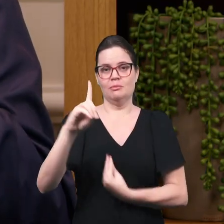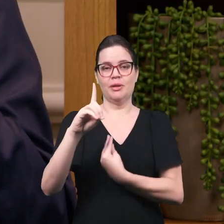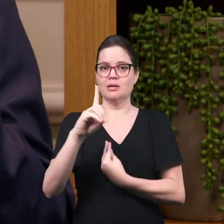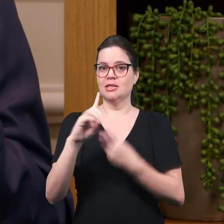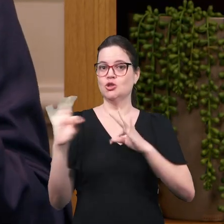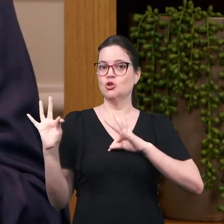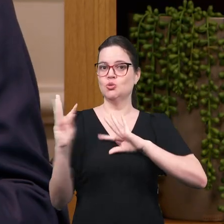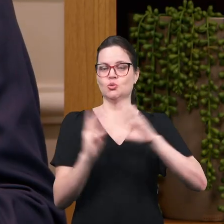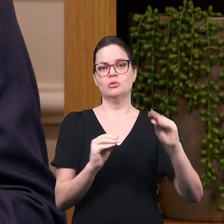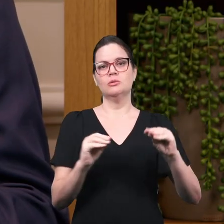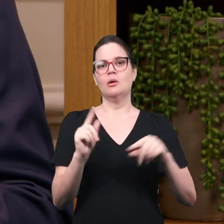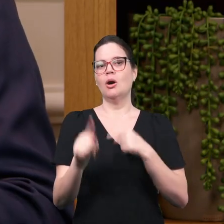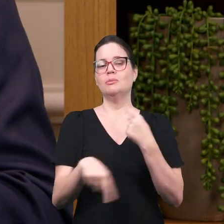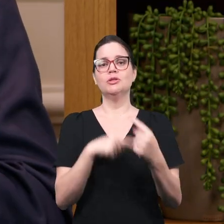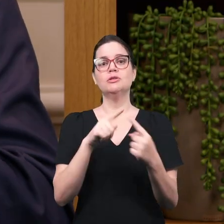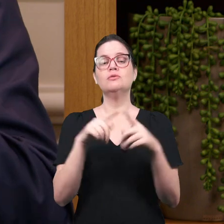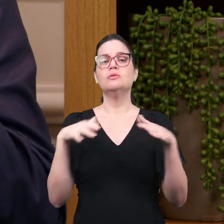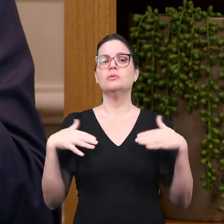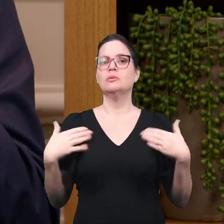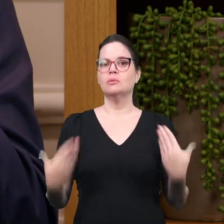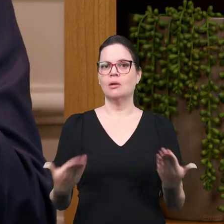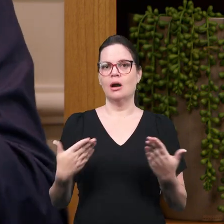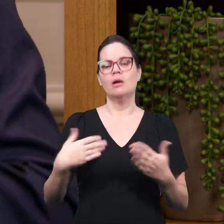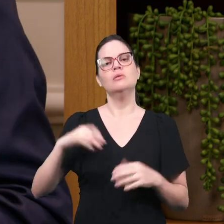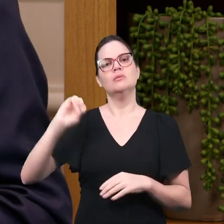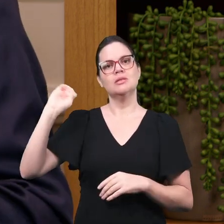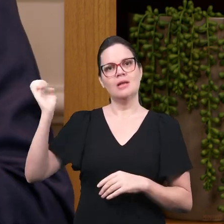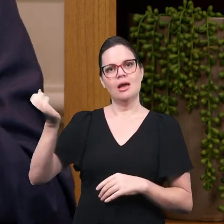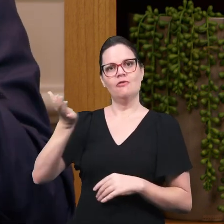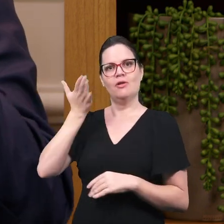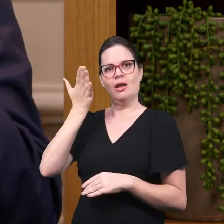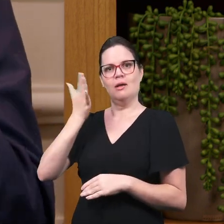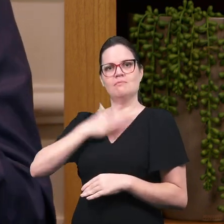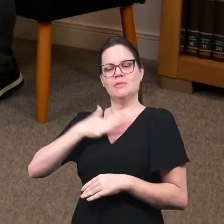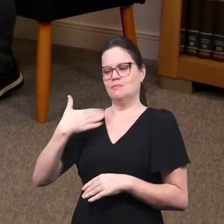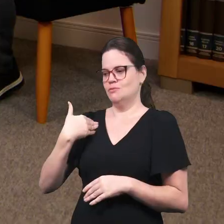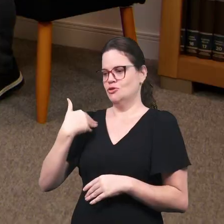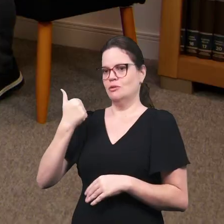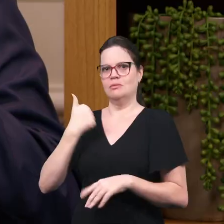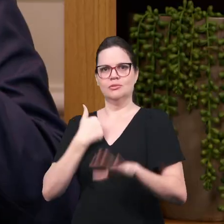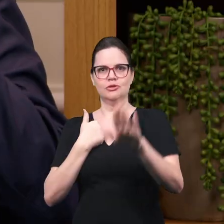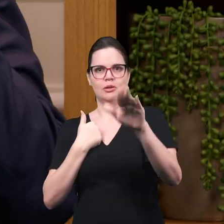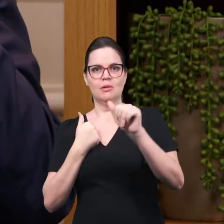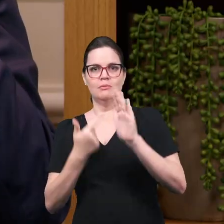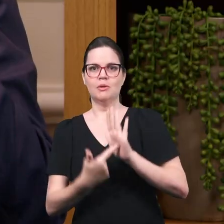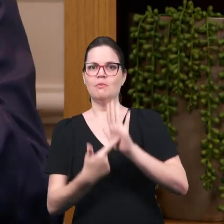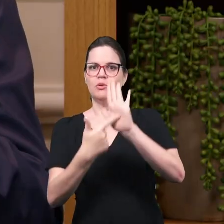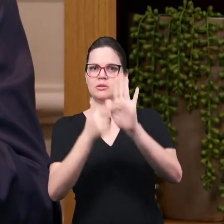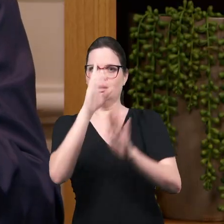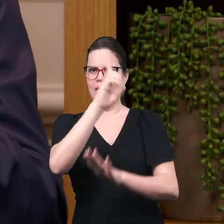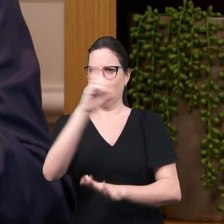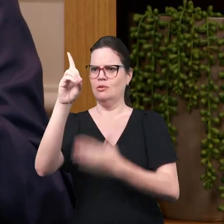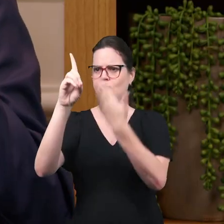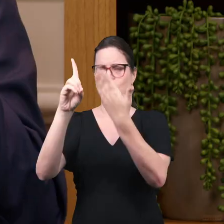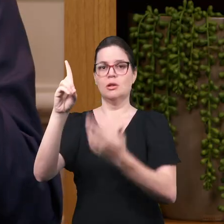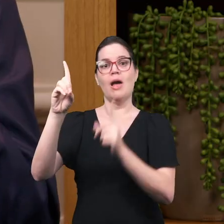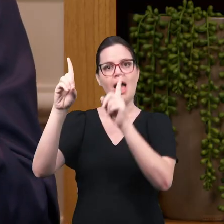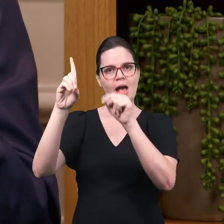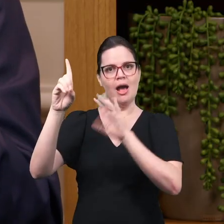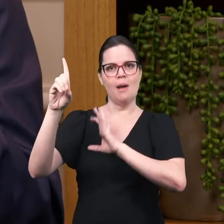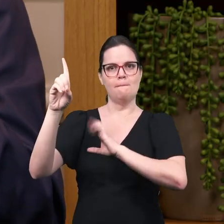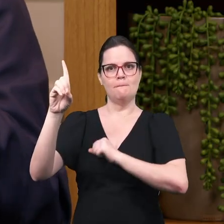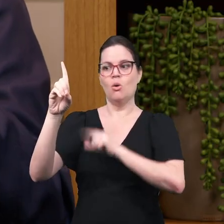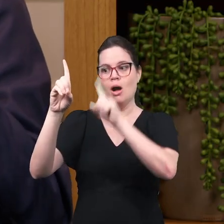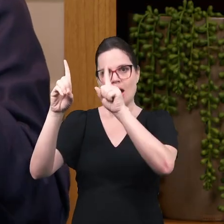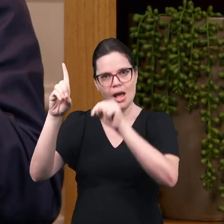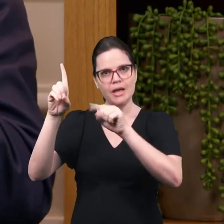revelar ao nosso coração, se revelar a você como Deus de amor, glória a Deus, como Deus de justiça, de